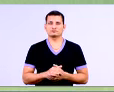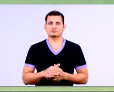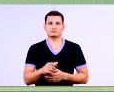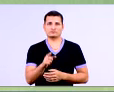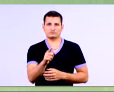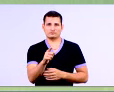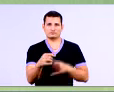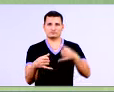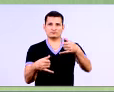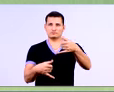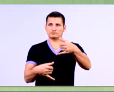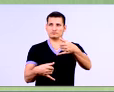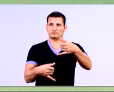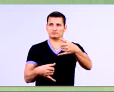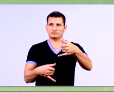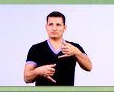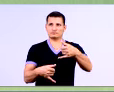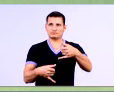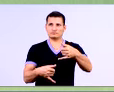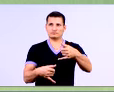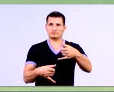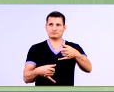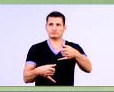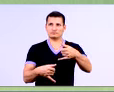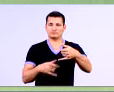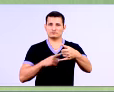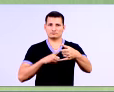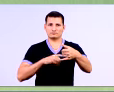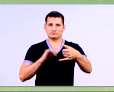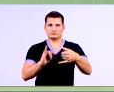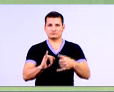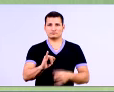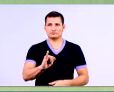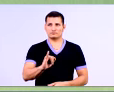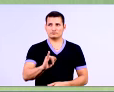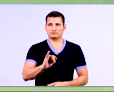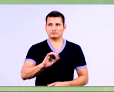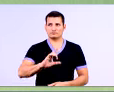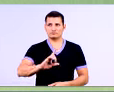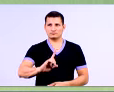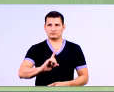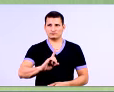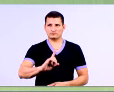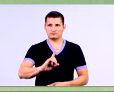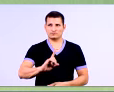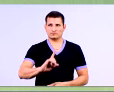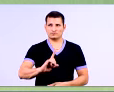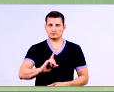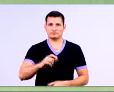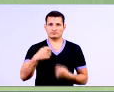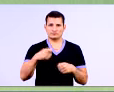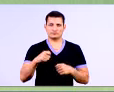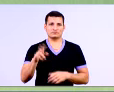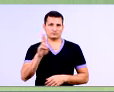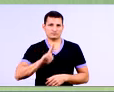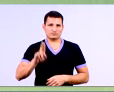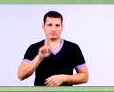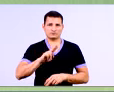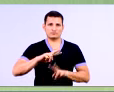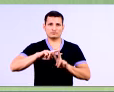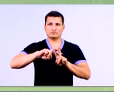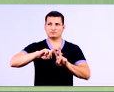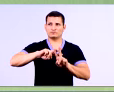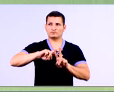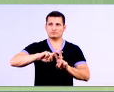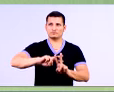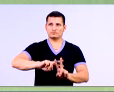por identificação. Olha aquele campo cidade que nós criamos lá na tela. Quando é por tipo, observe que não há sinal